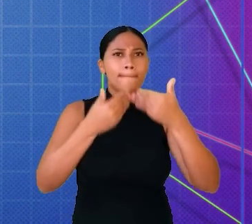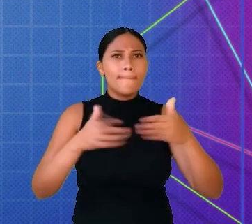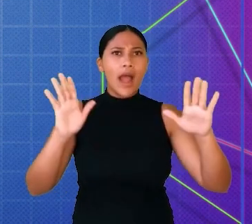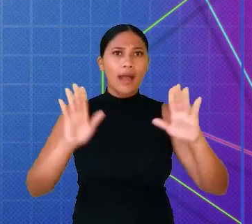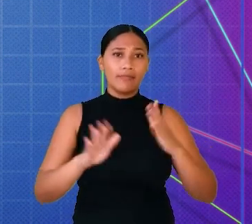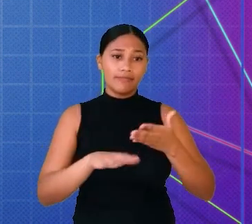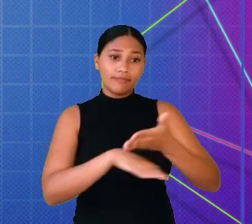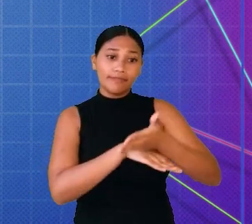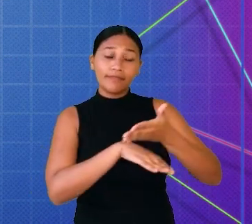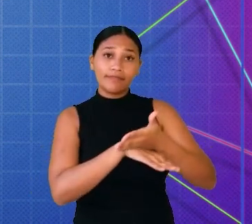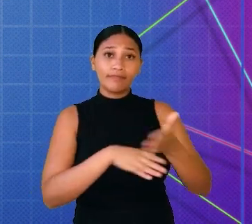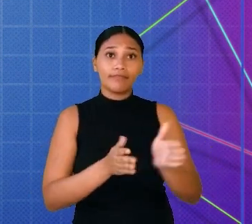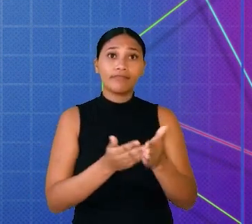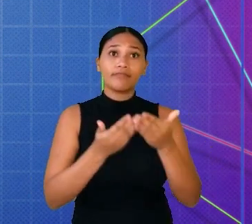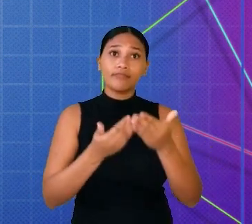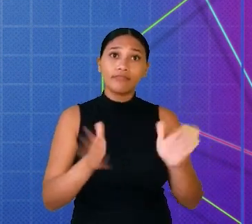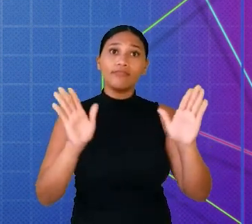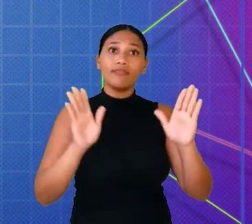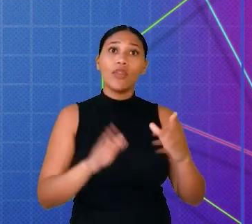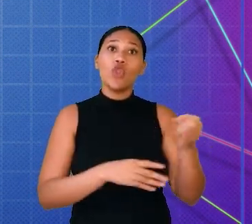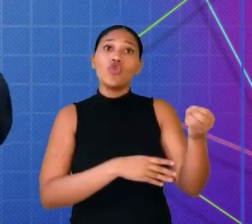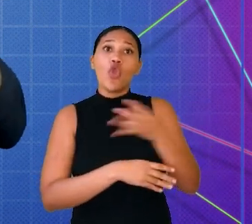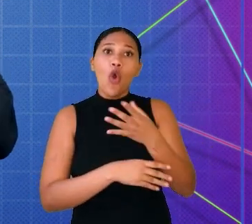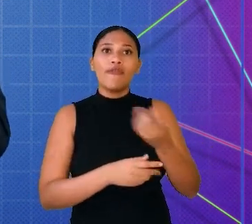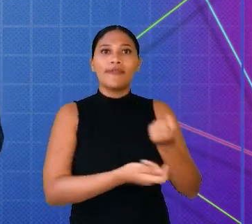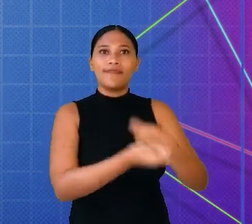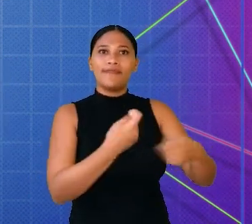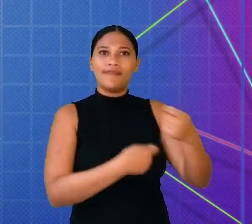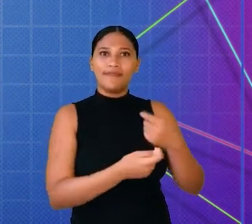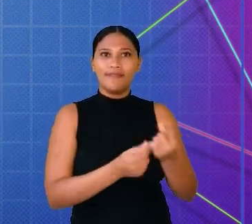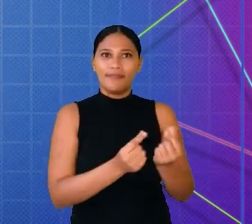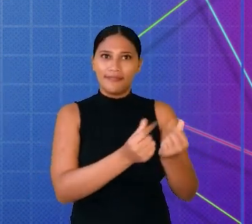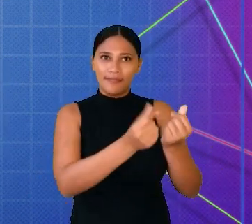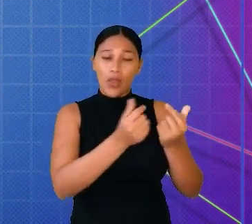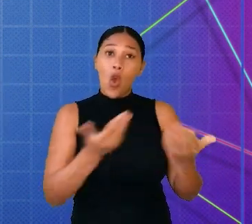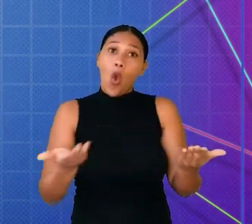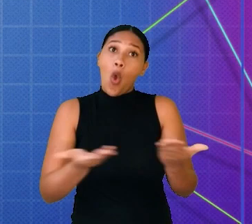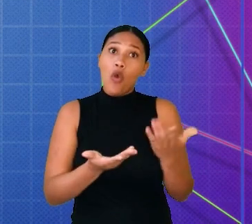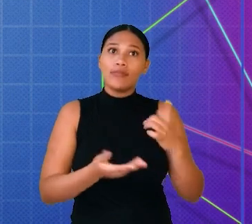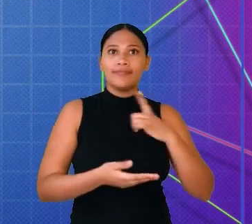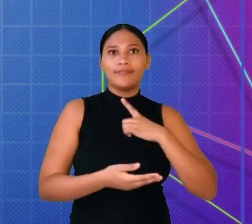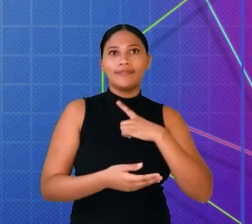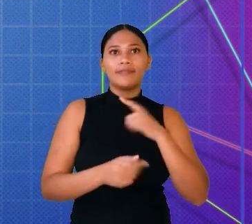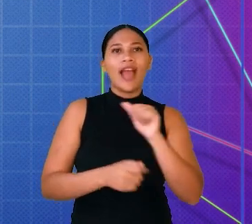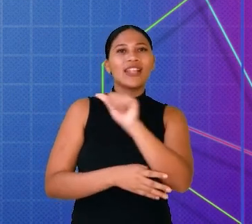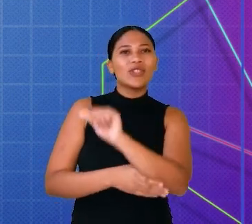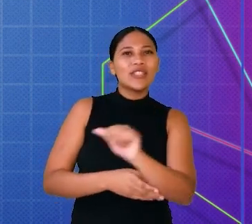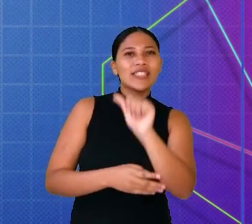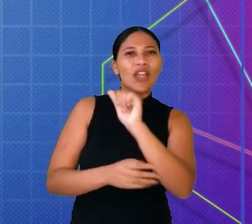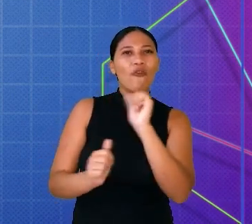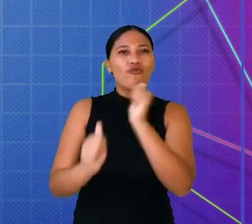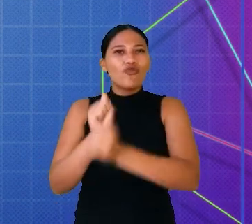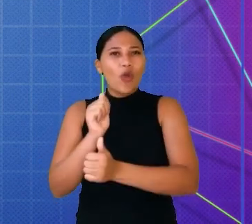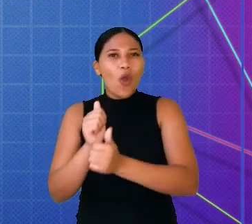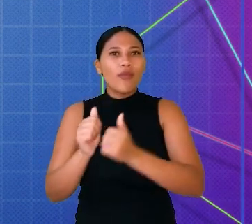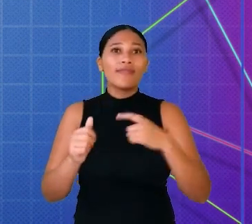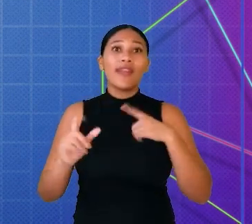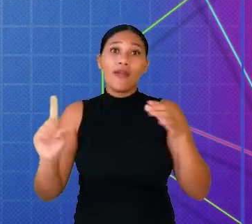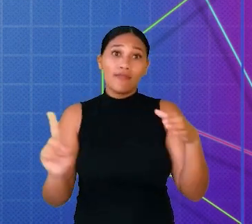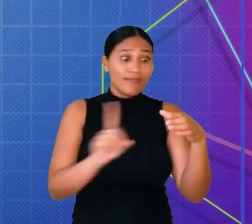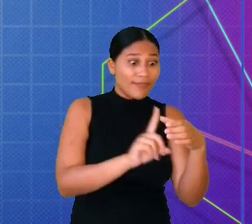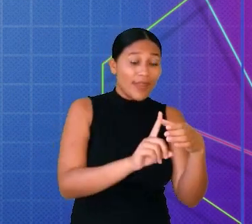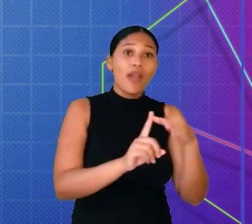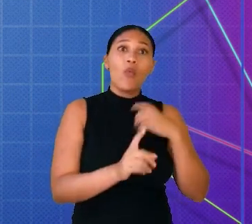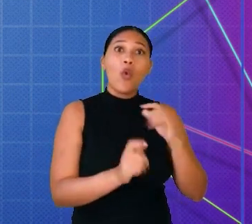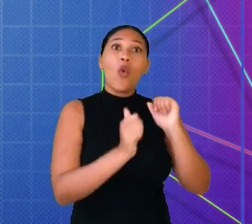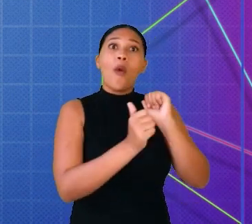a ampliar o acesso das pessoas a essas vagas nesse novo mercado. É muito comum vermos hoje em dia associações de futebol fazendo